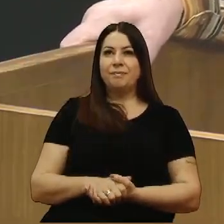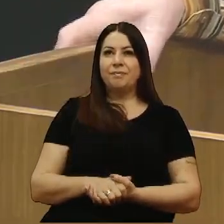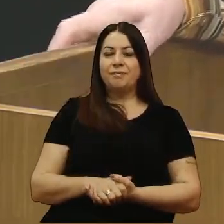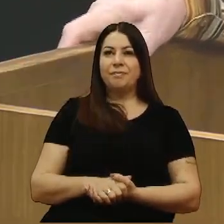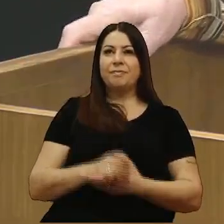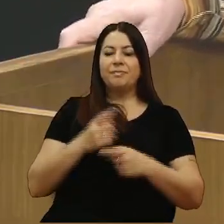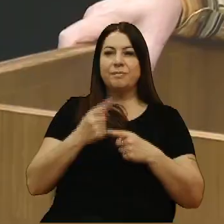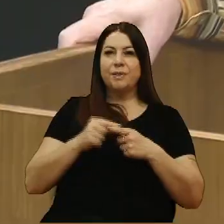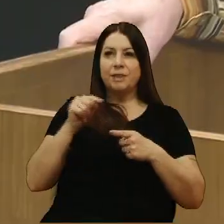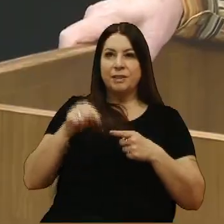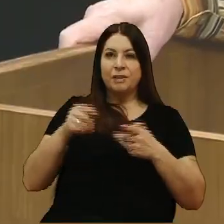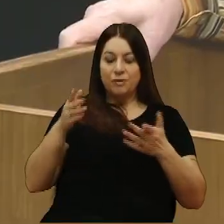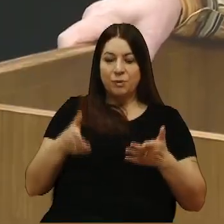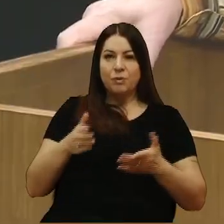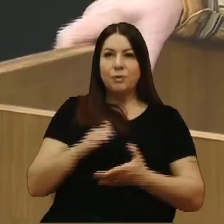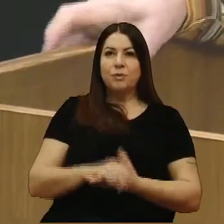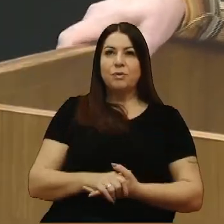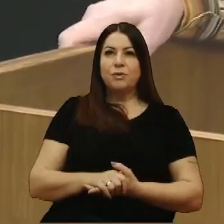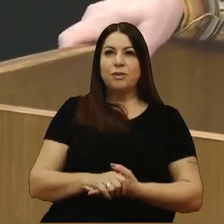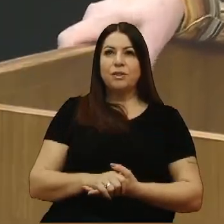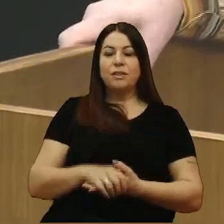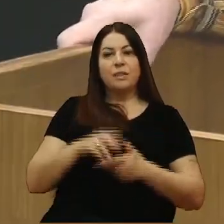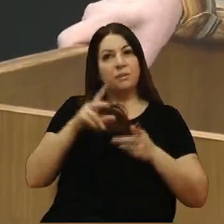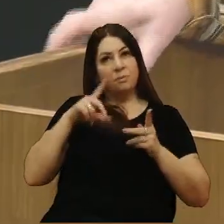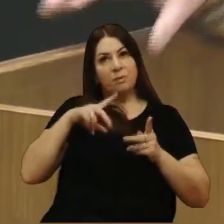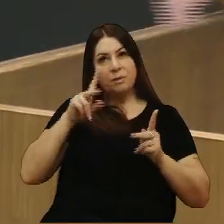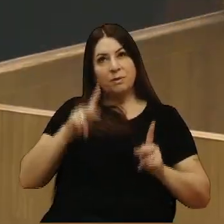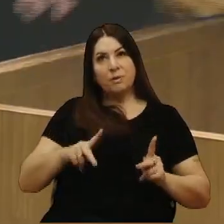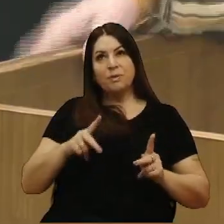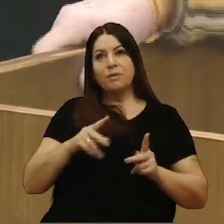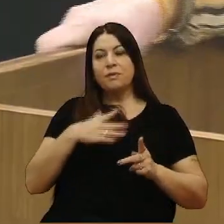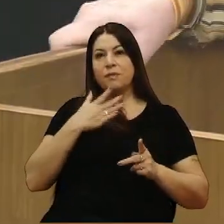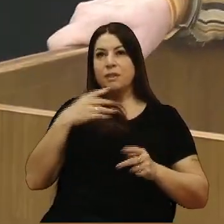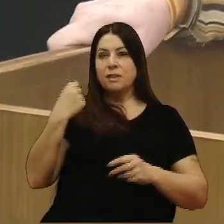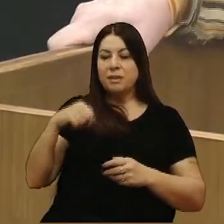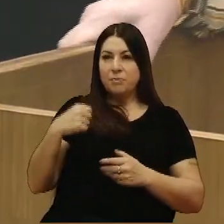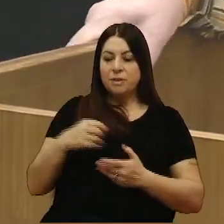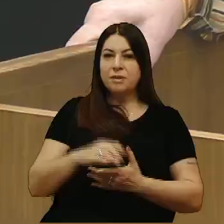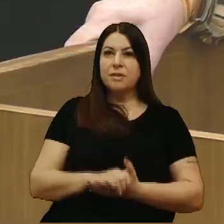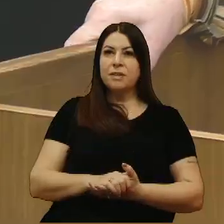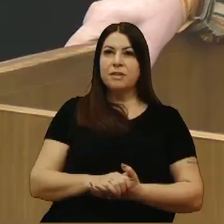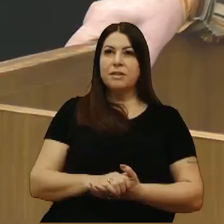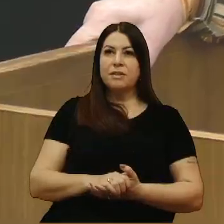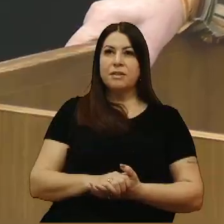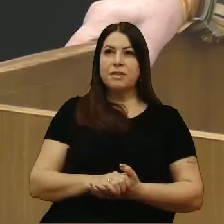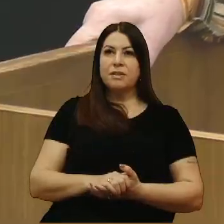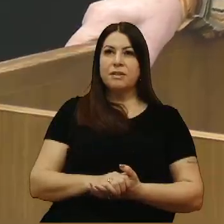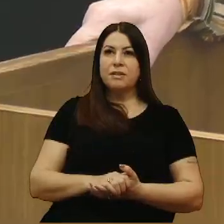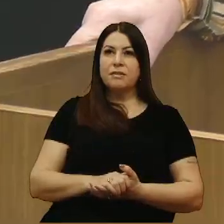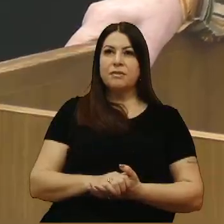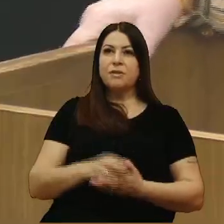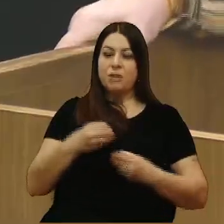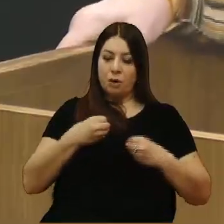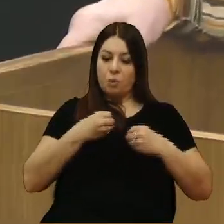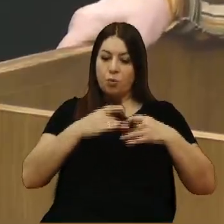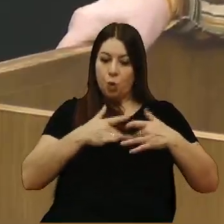Porque aqui hoje deve ter gente que diz, se precisar, eu dou o meu